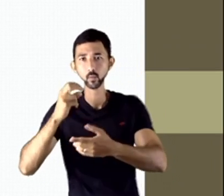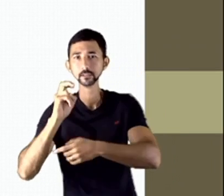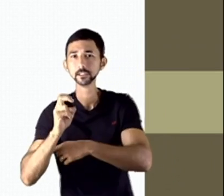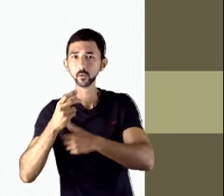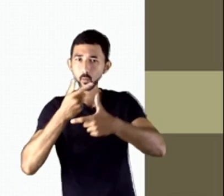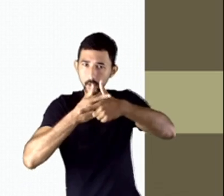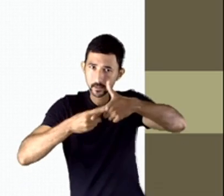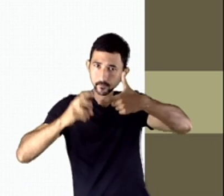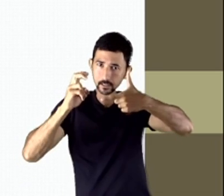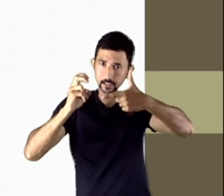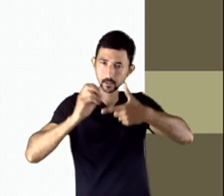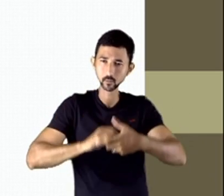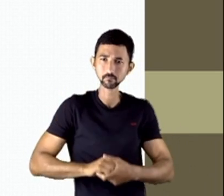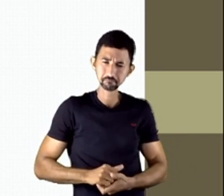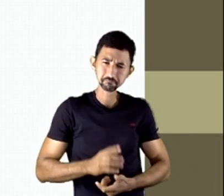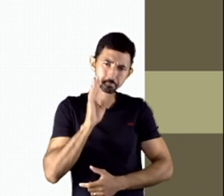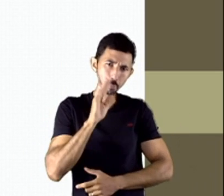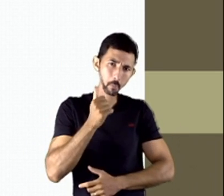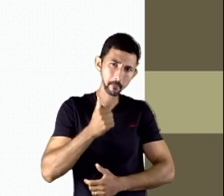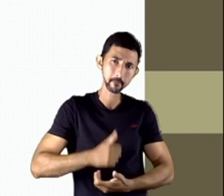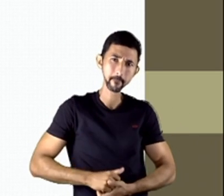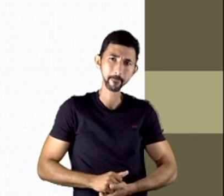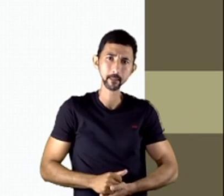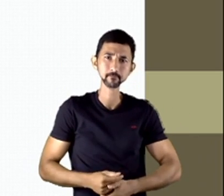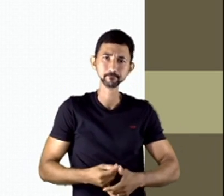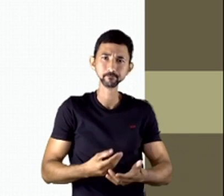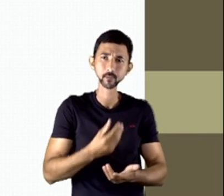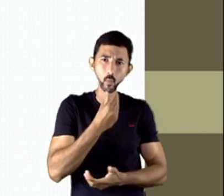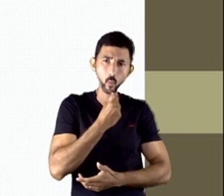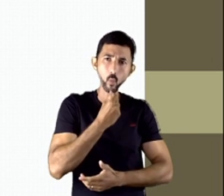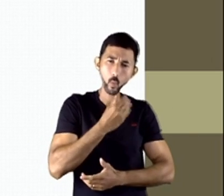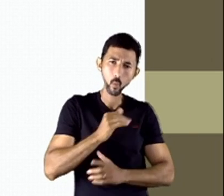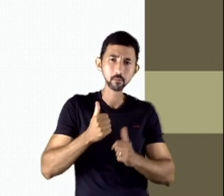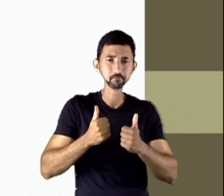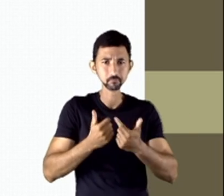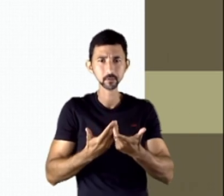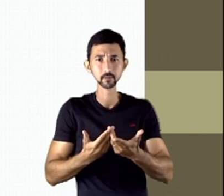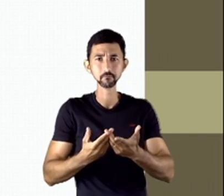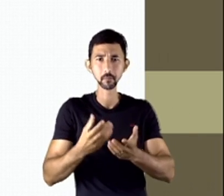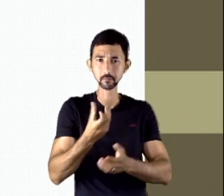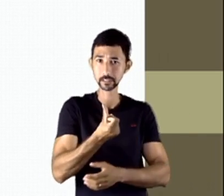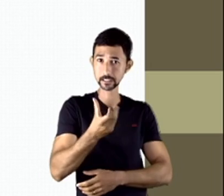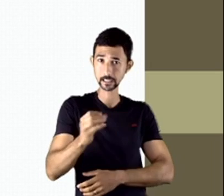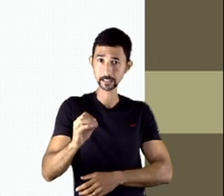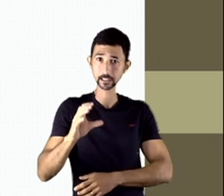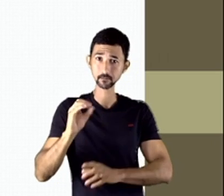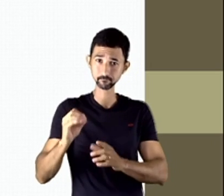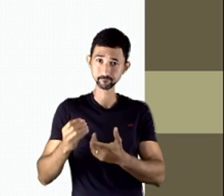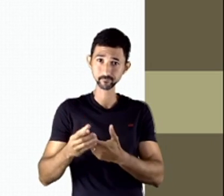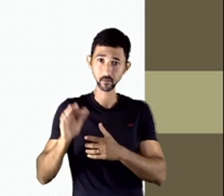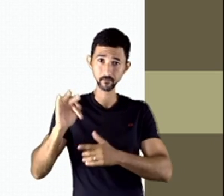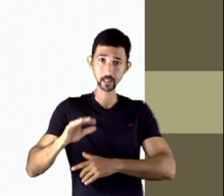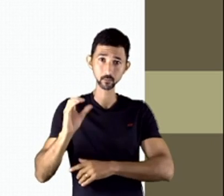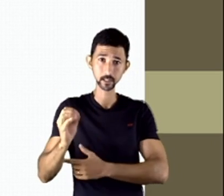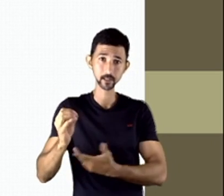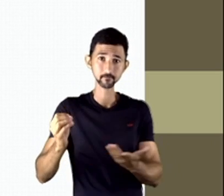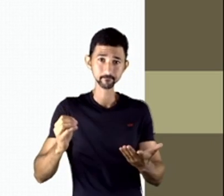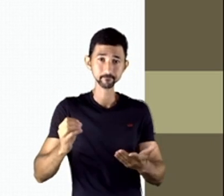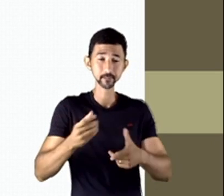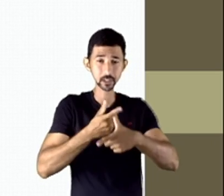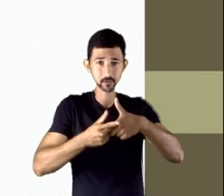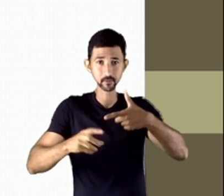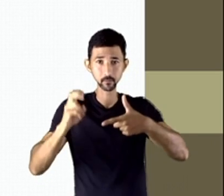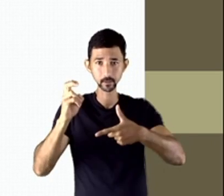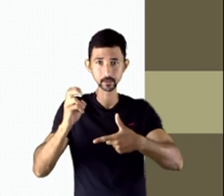divisível por 5. E aí, beleza. Para o Francisco, tá tranquilo, né? Porque o 60 não termina em 0. Então, é divisível